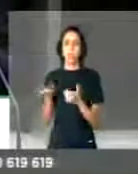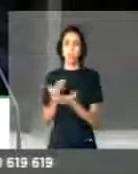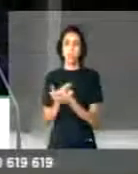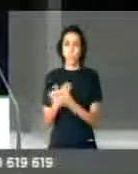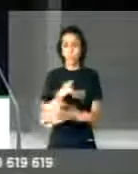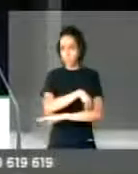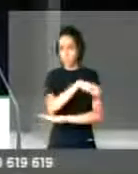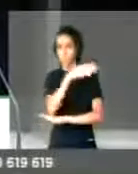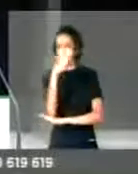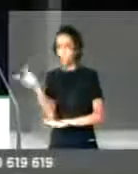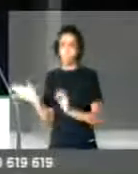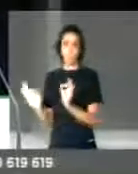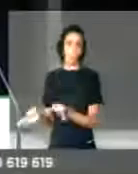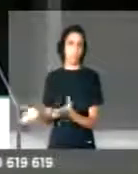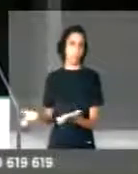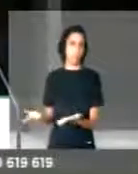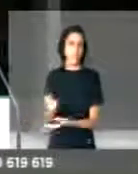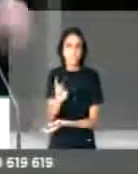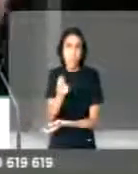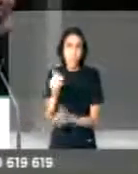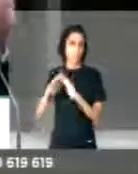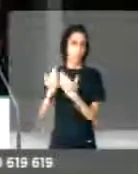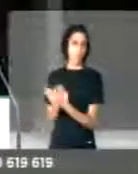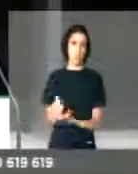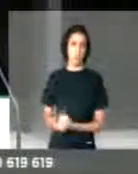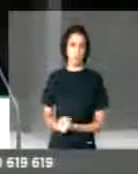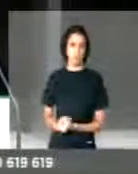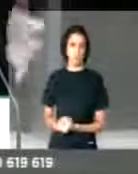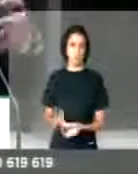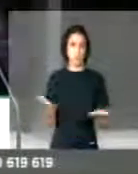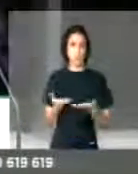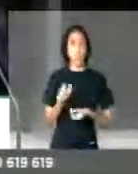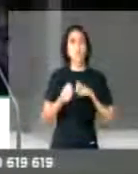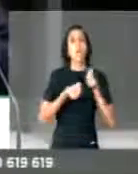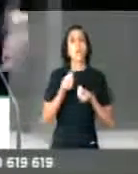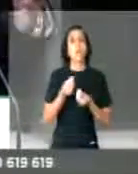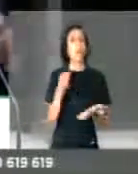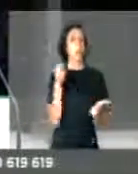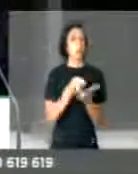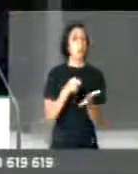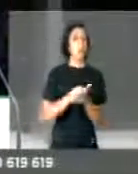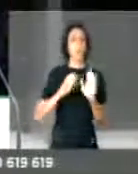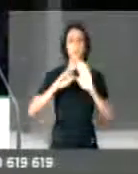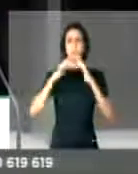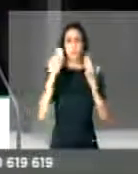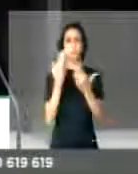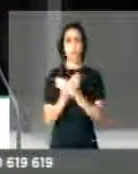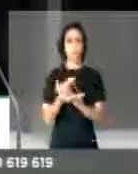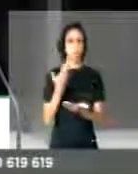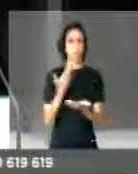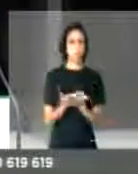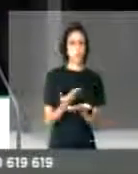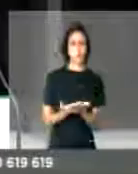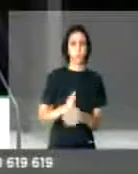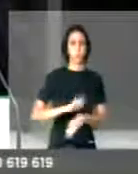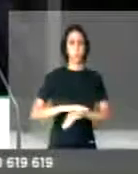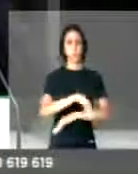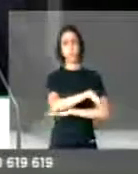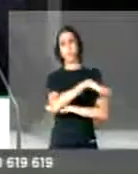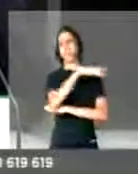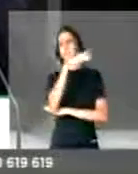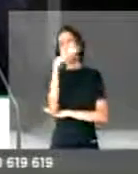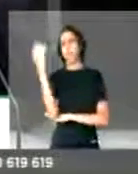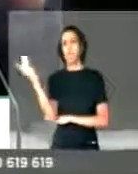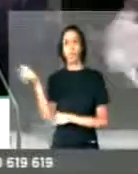de Educação estabelece. E como nós vamos agora exigir escolas de tempo integral, por exemplo,